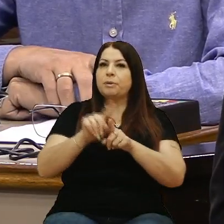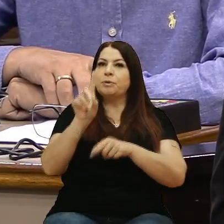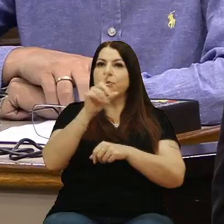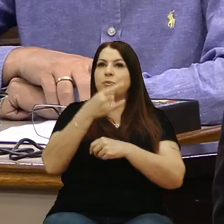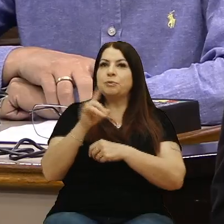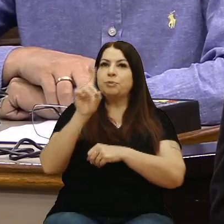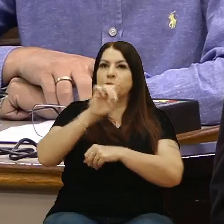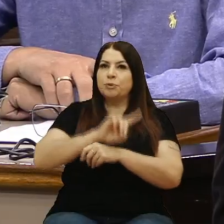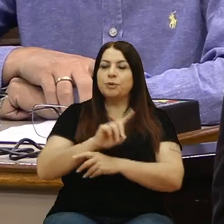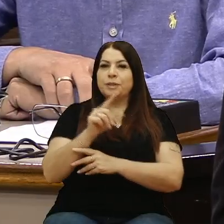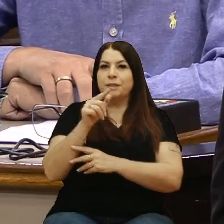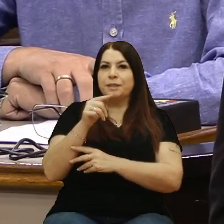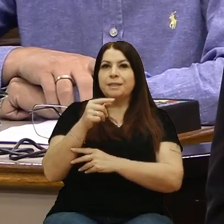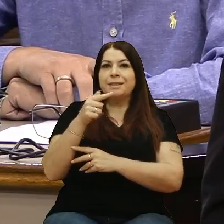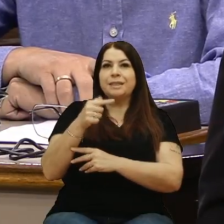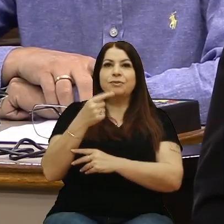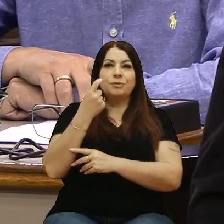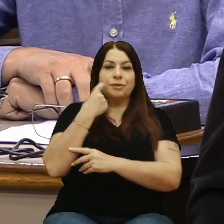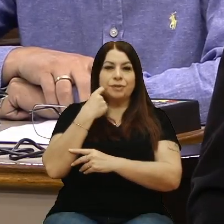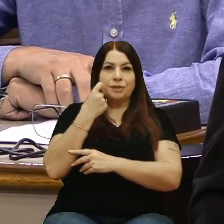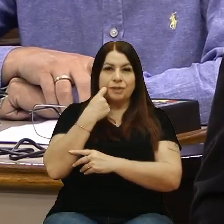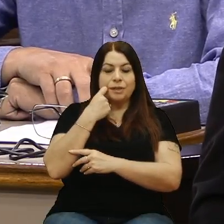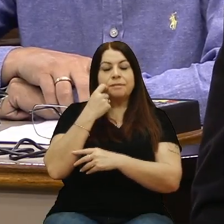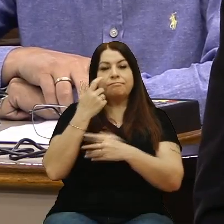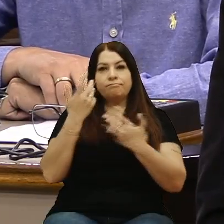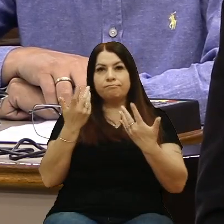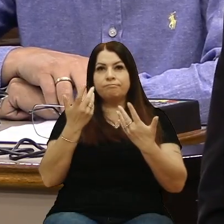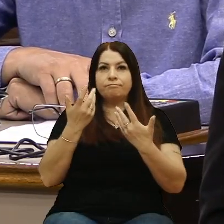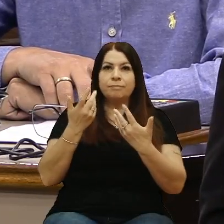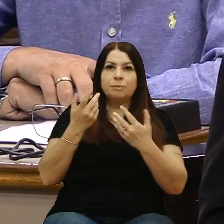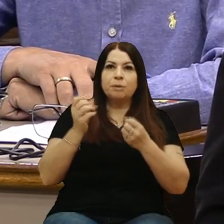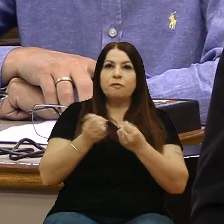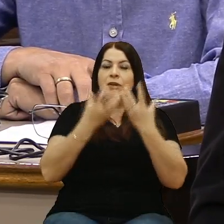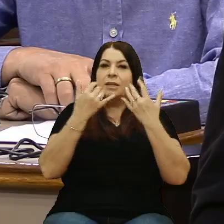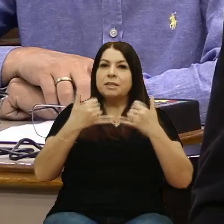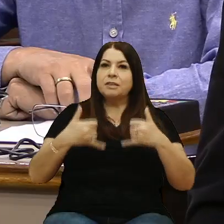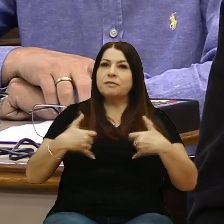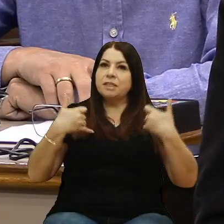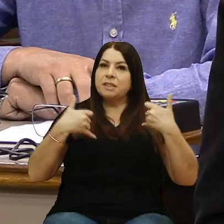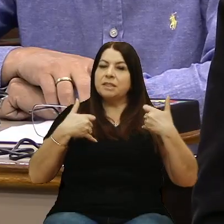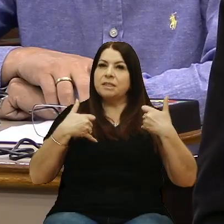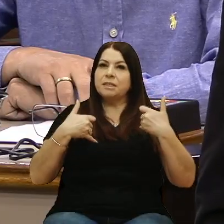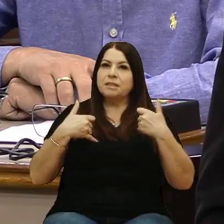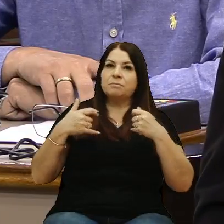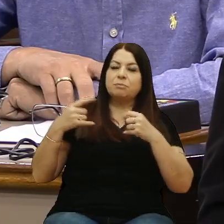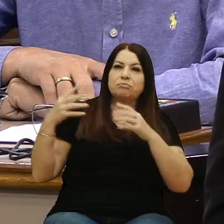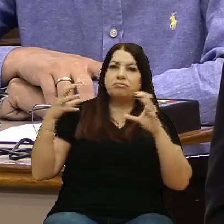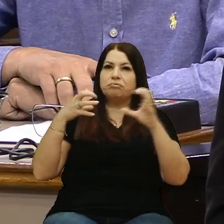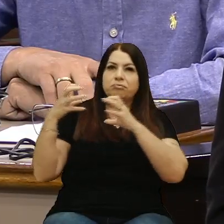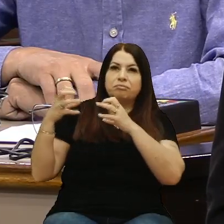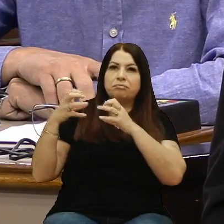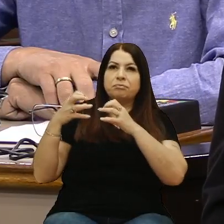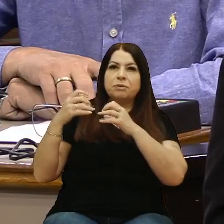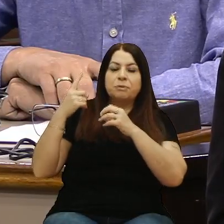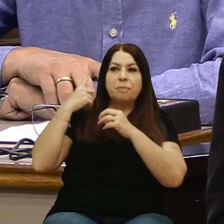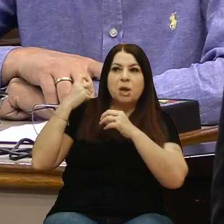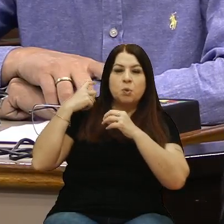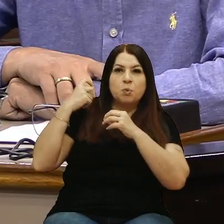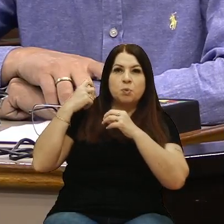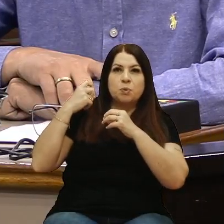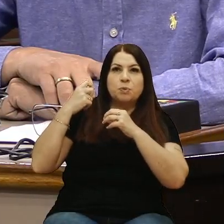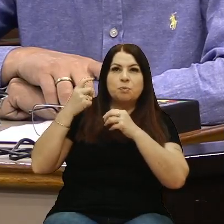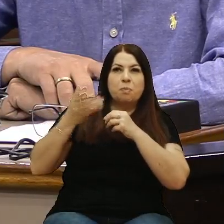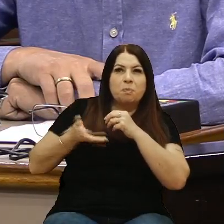dia 7, sexta-feira, numa festa de aniversário, por um desentendimento ali por causa de um som alto com o